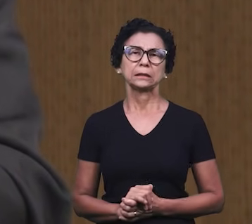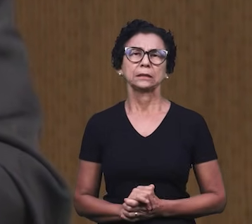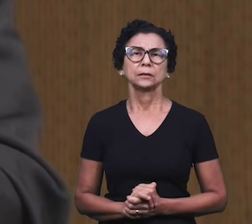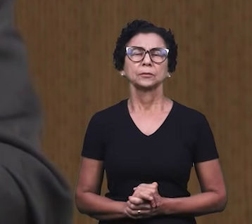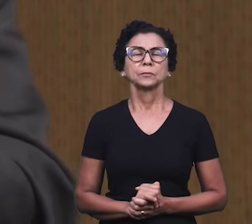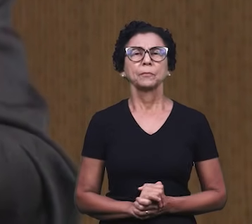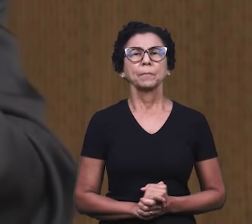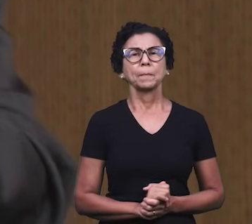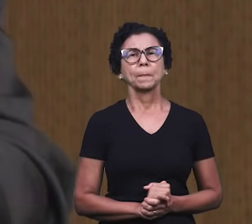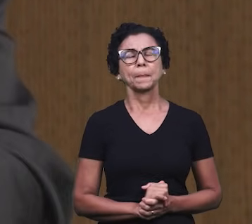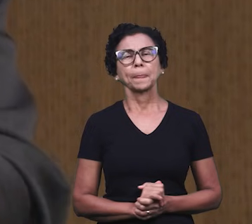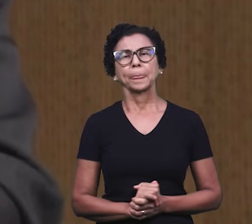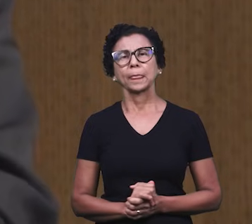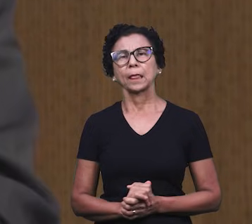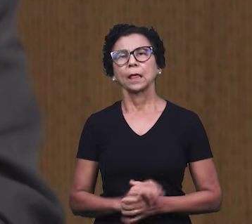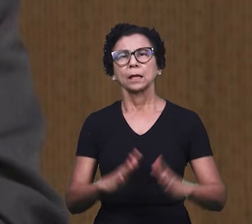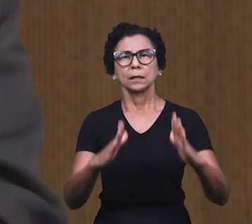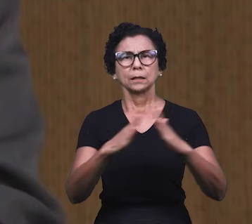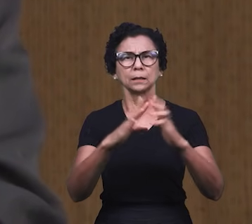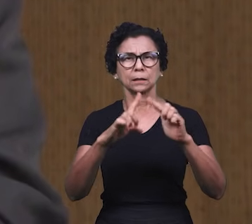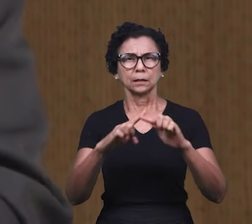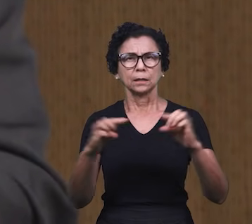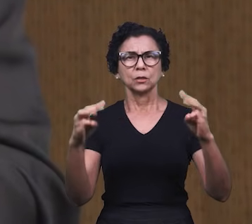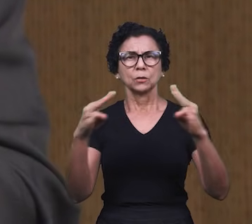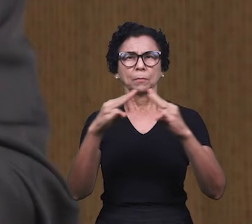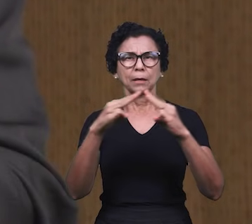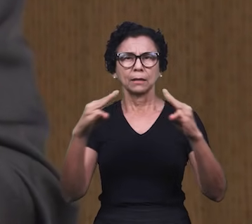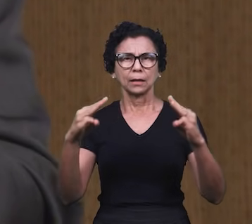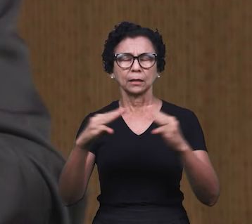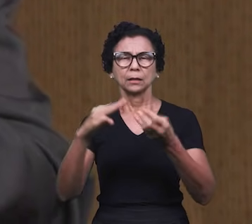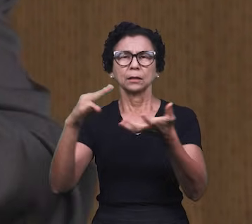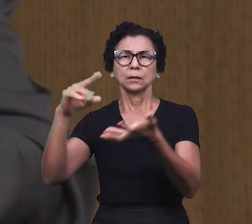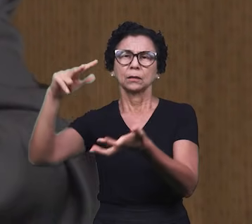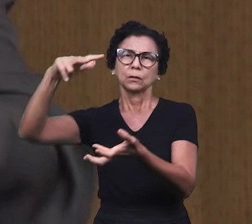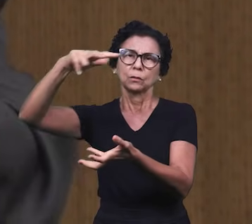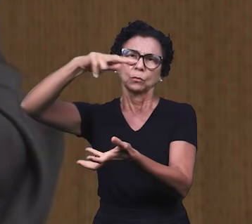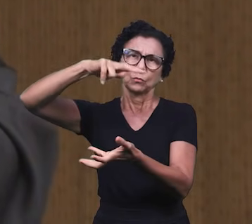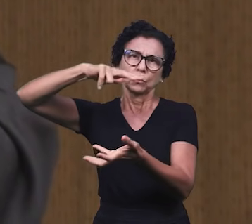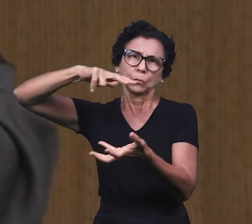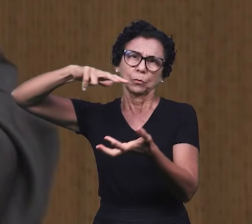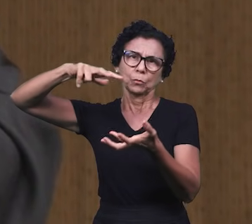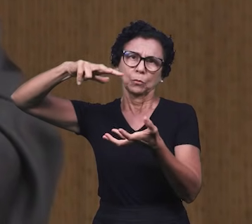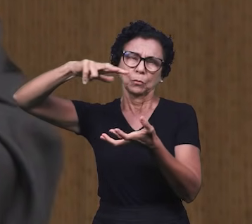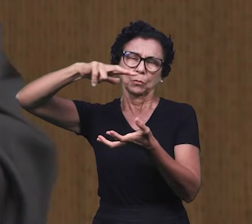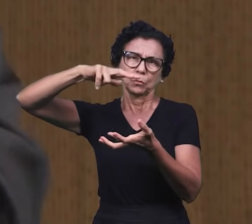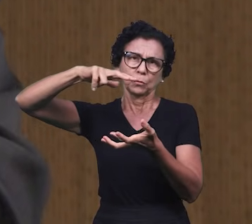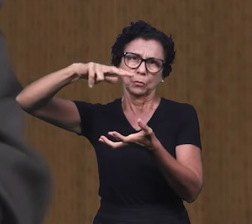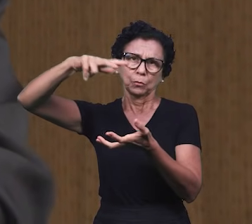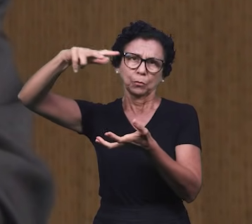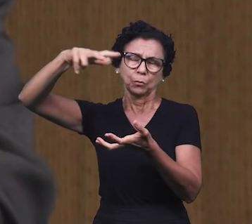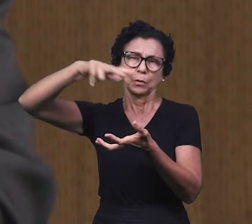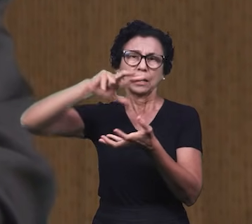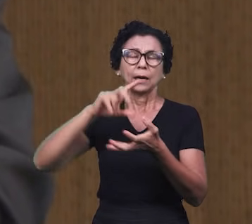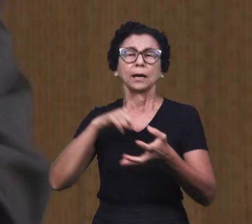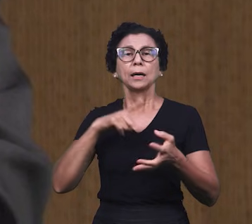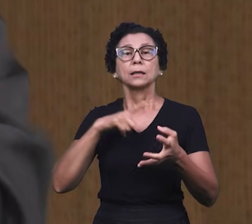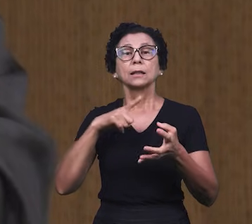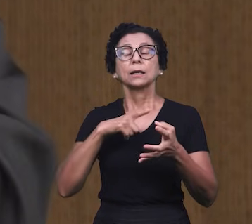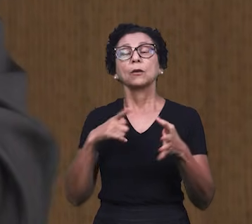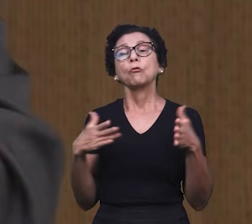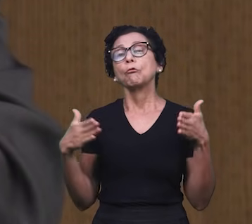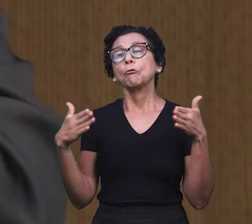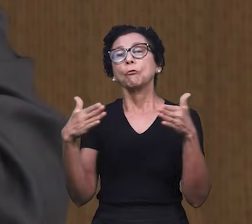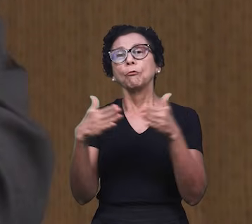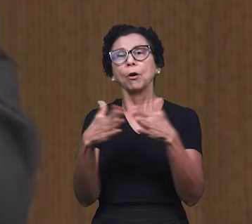do satélite que vai para as igrejas, para os manaíns, é um sinal mais fechado. Ou seja, ele é dirigido